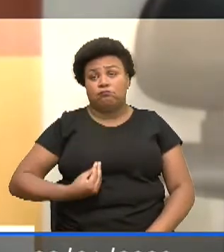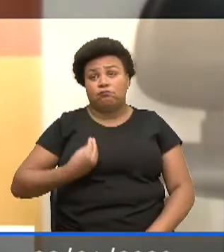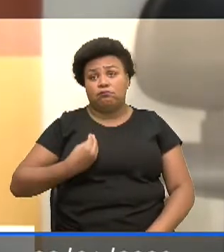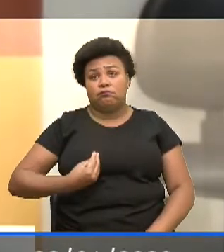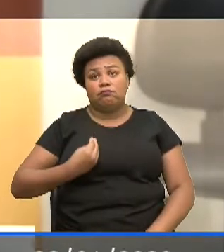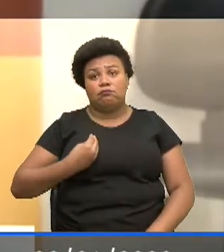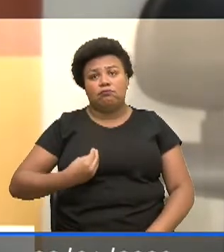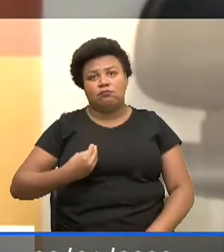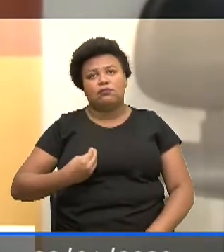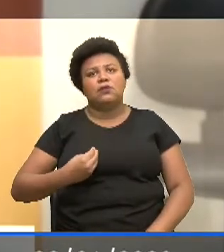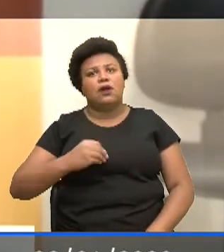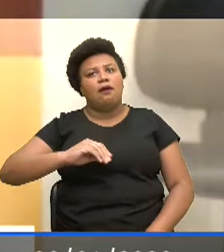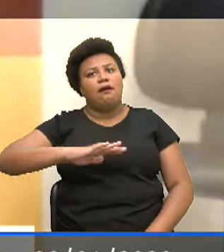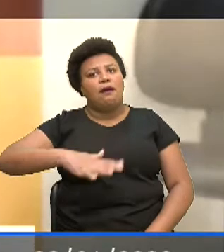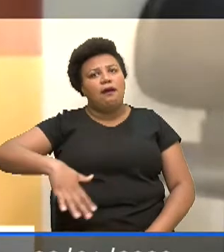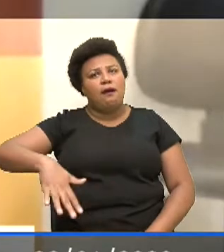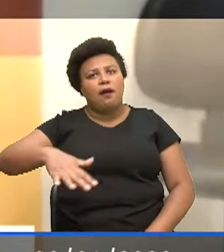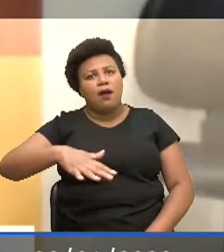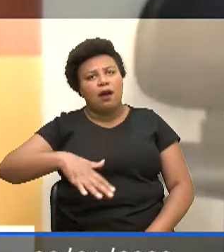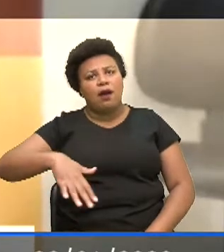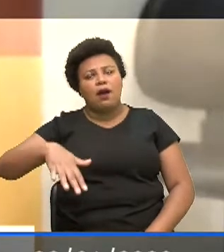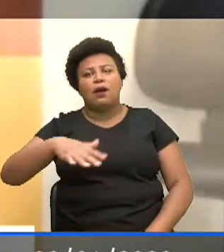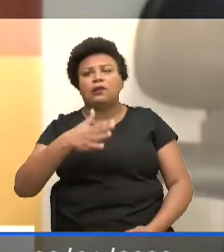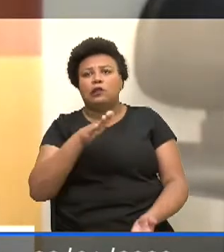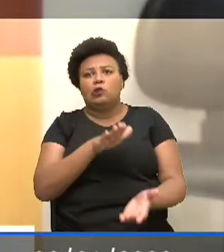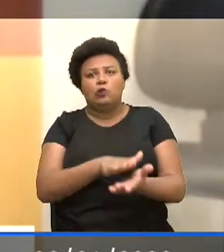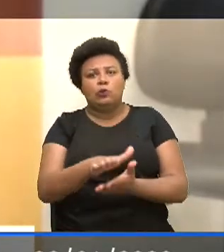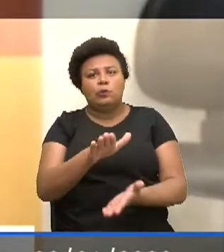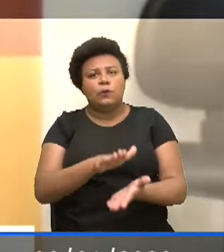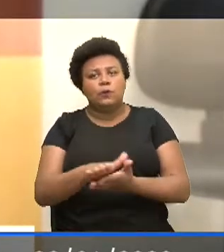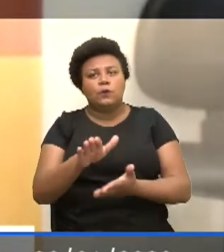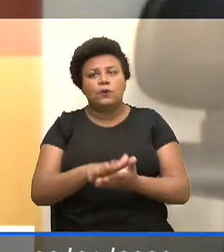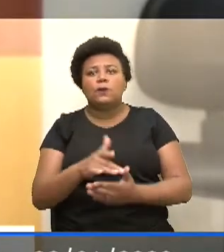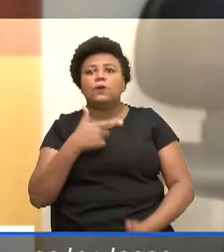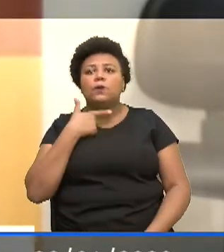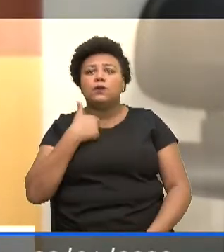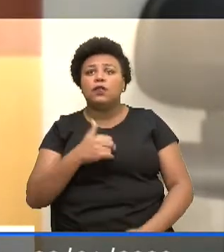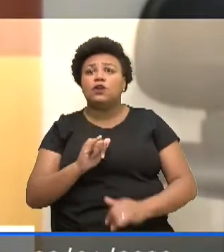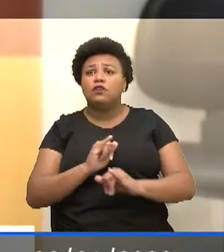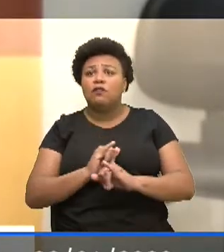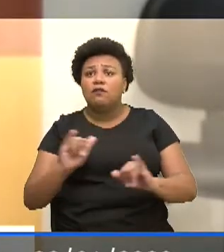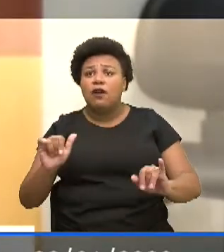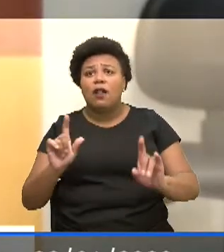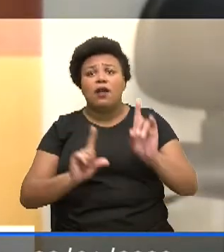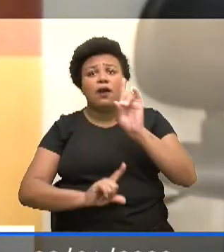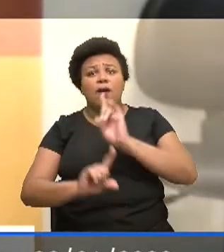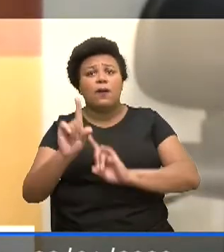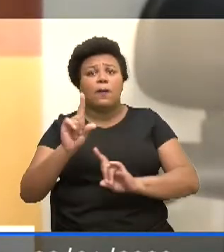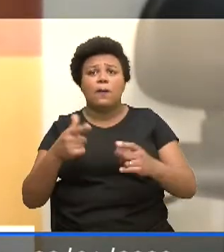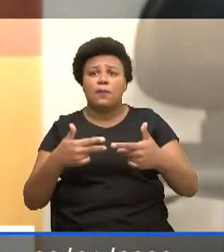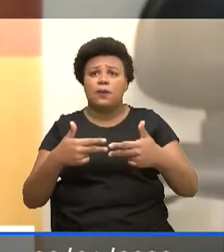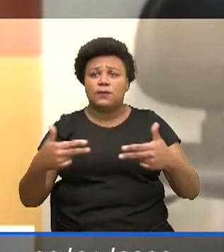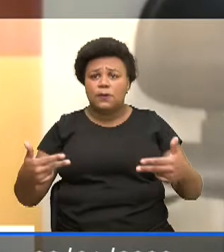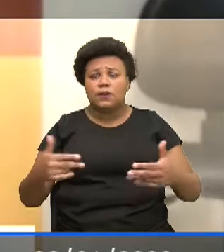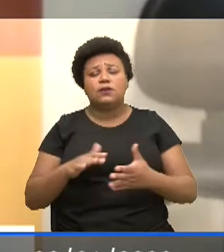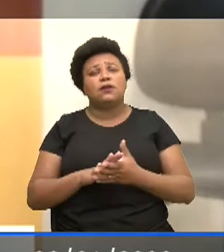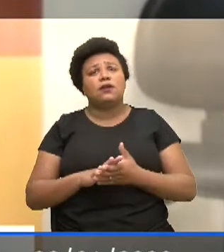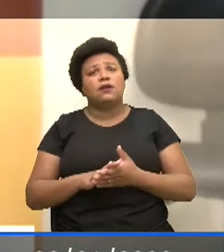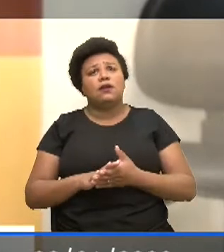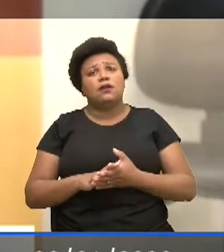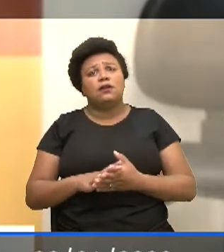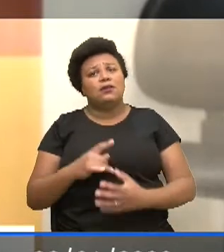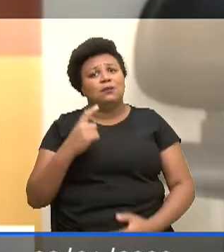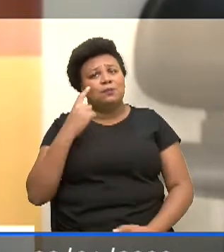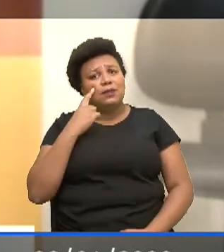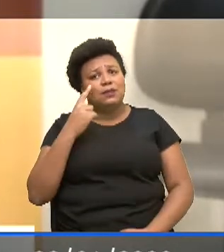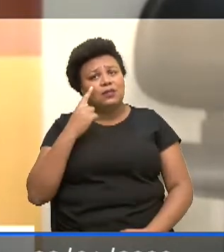presentes, o setor público, e gostaria de dizer algumas palavras, né, que